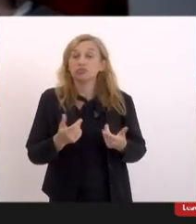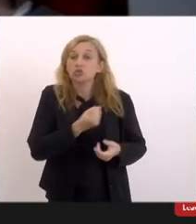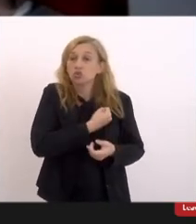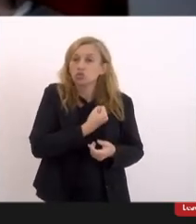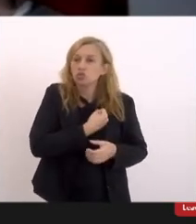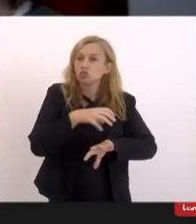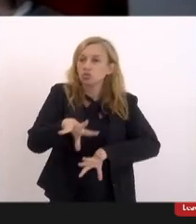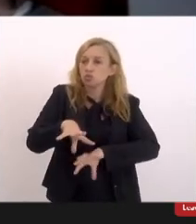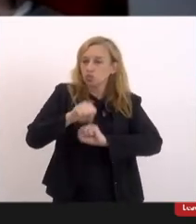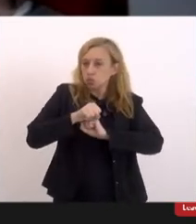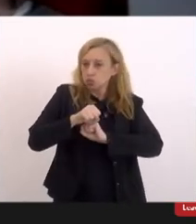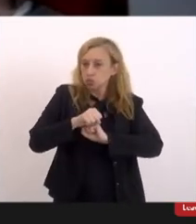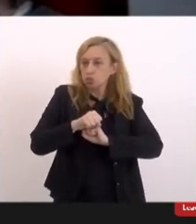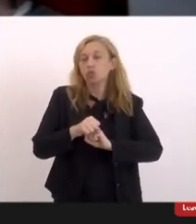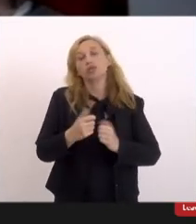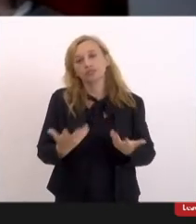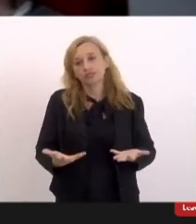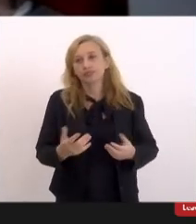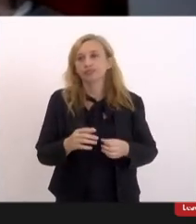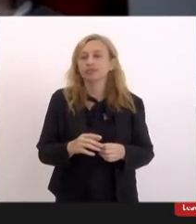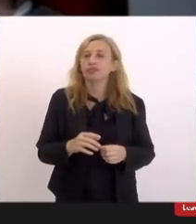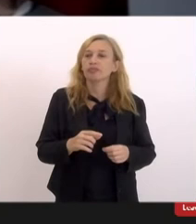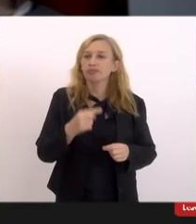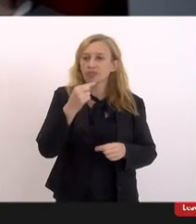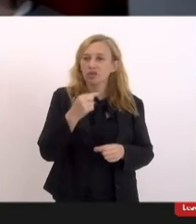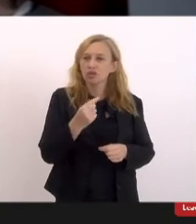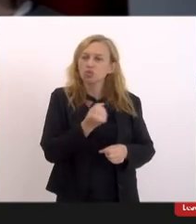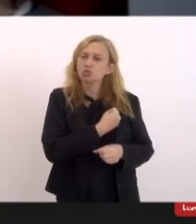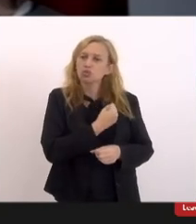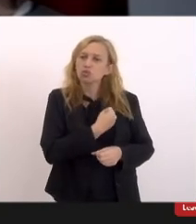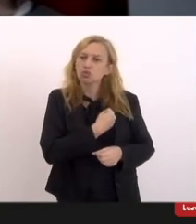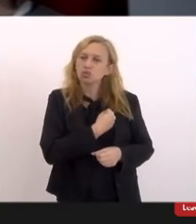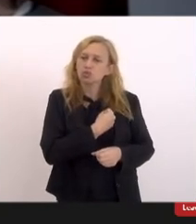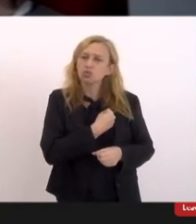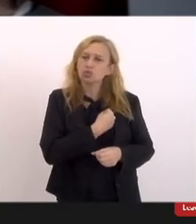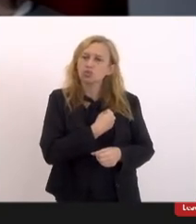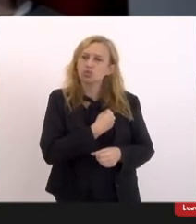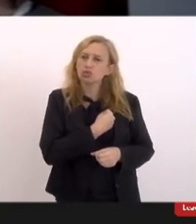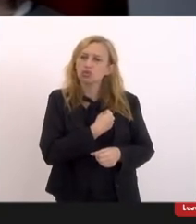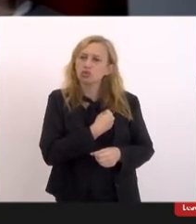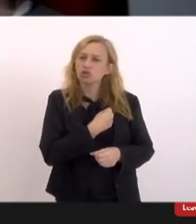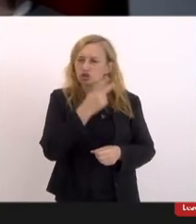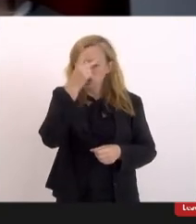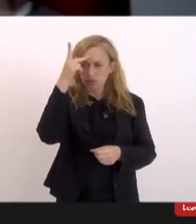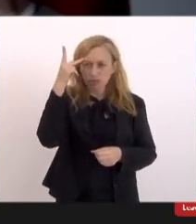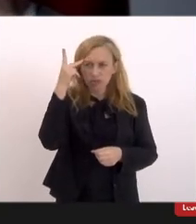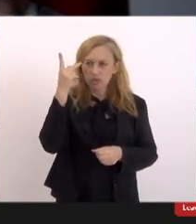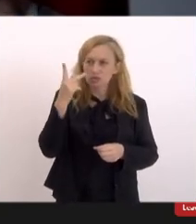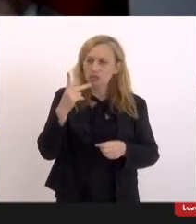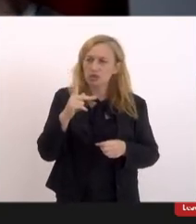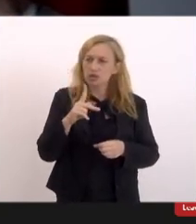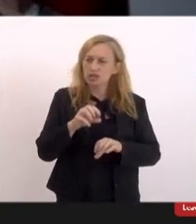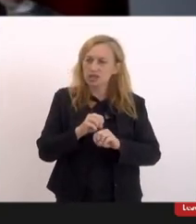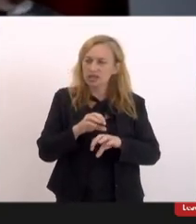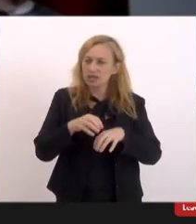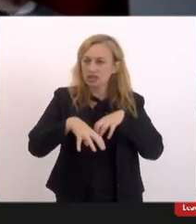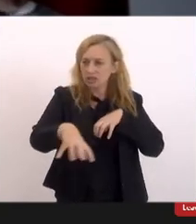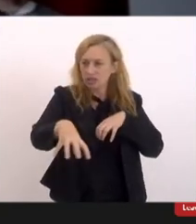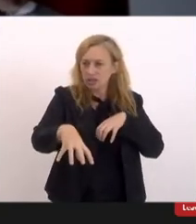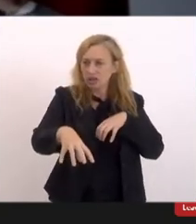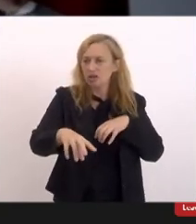dependendo de uma norma municipal, demandem um atendimento não presencial, exclusivamente remoto ou